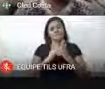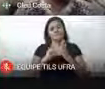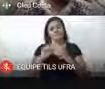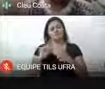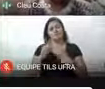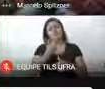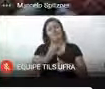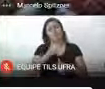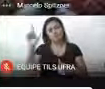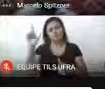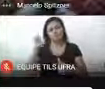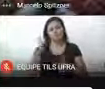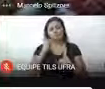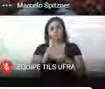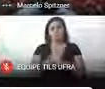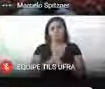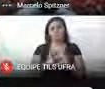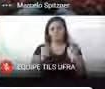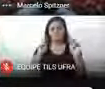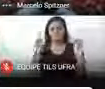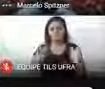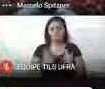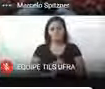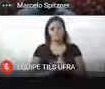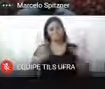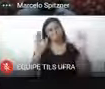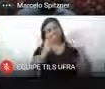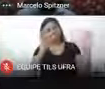Tá bom, tchau, tchau. Obrigado, gente. Obrigado, professor.